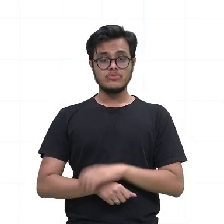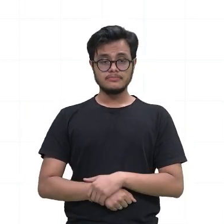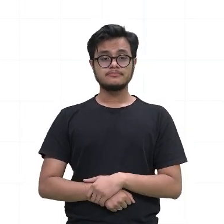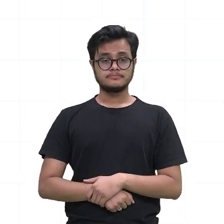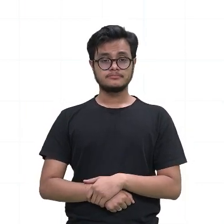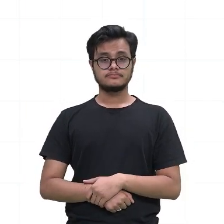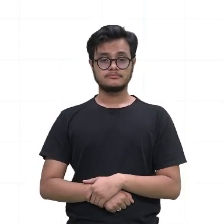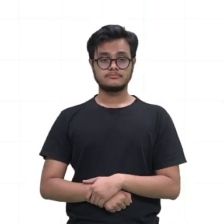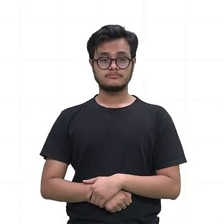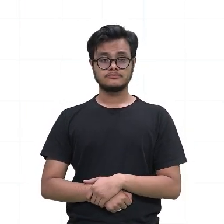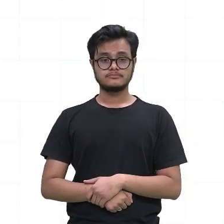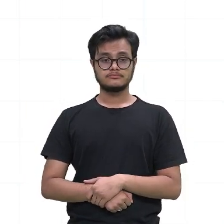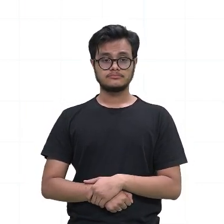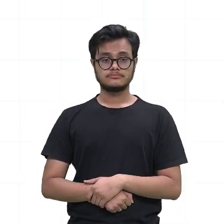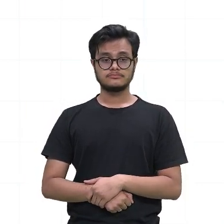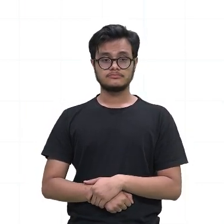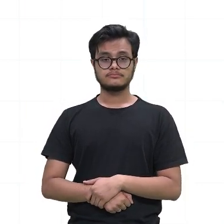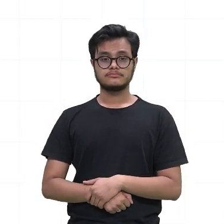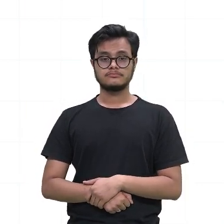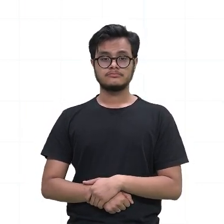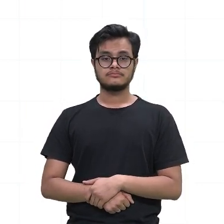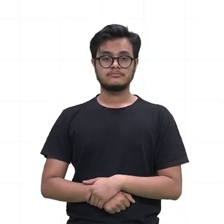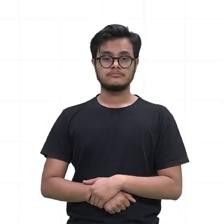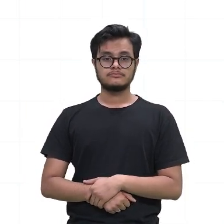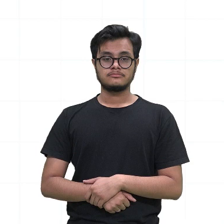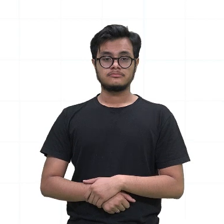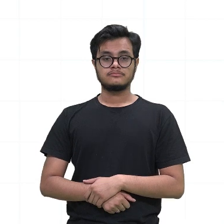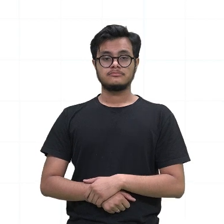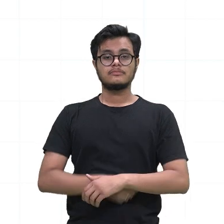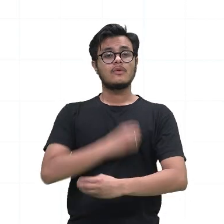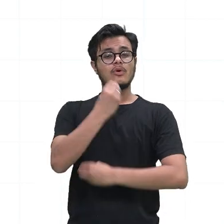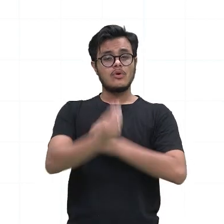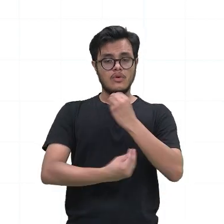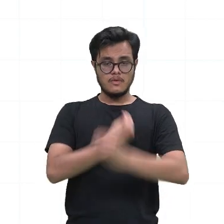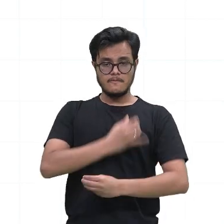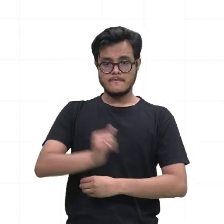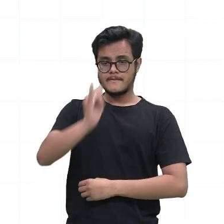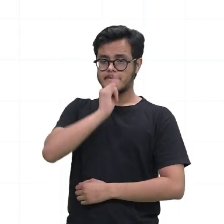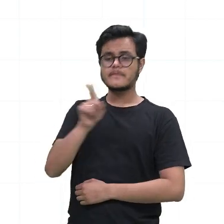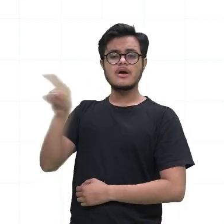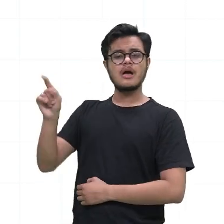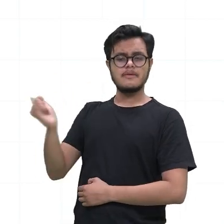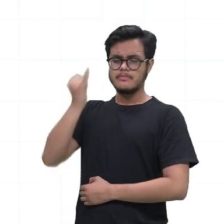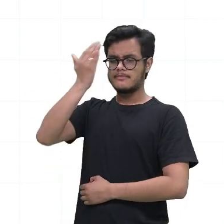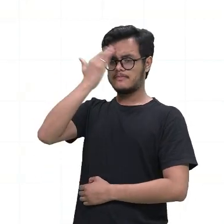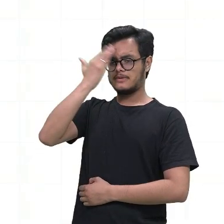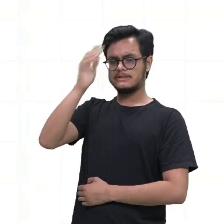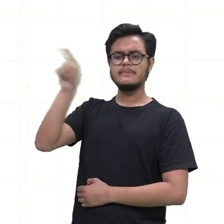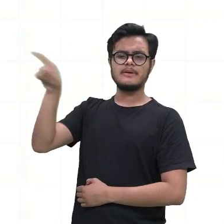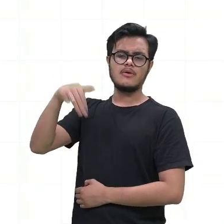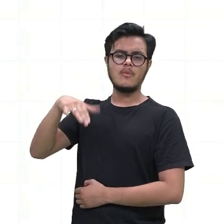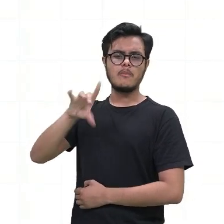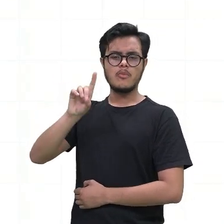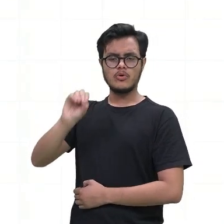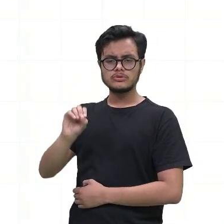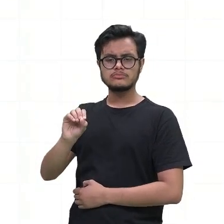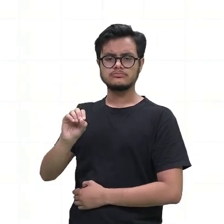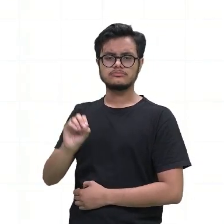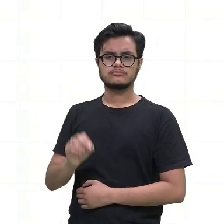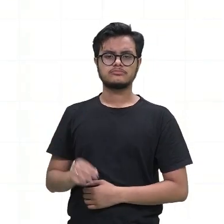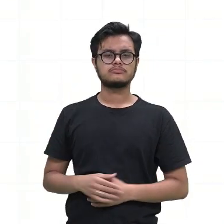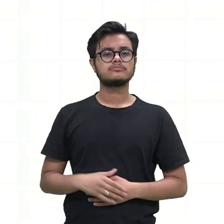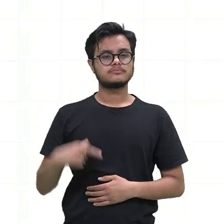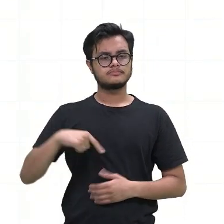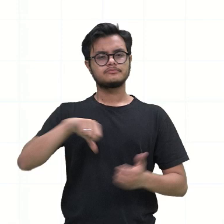que vai modificar, e agora o modo verbal. O modo verbal é importante que vocês saibam. Também vai flexionar,